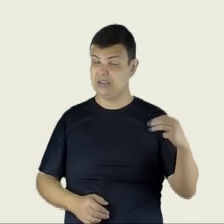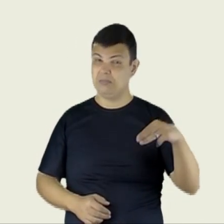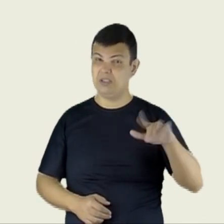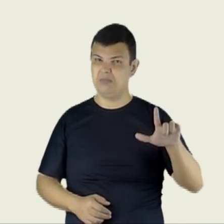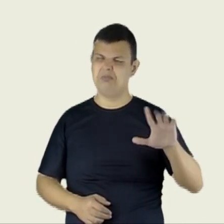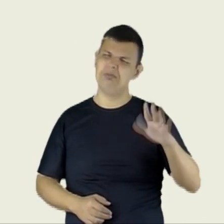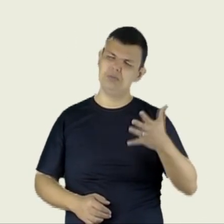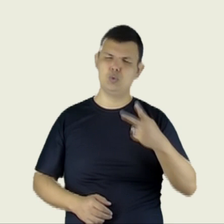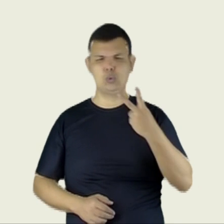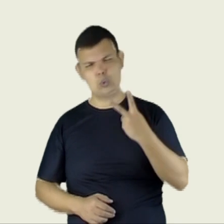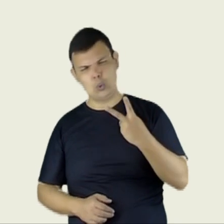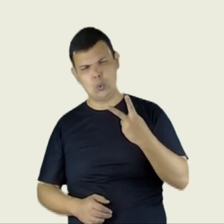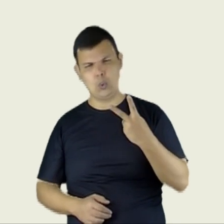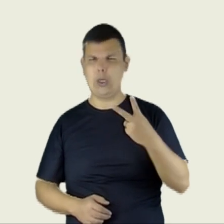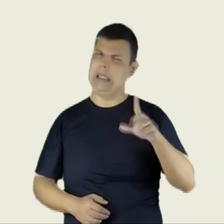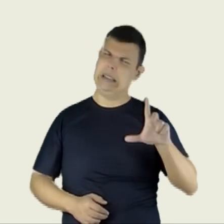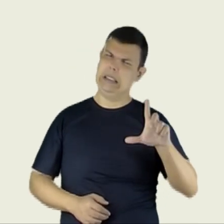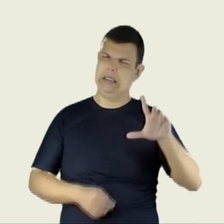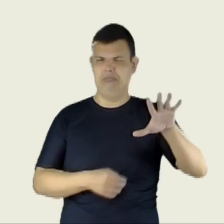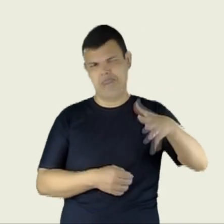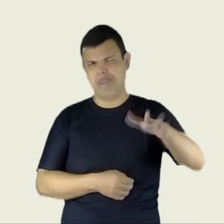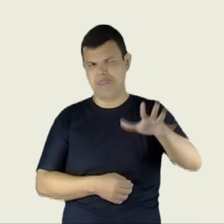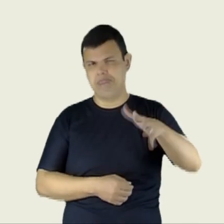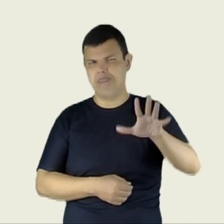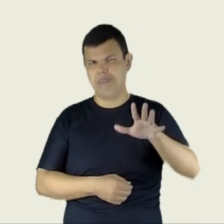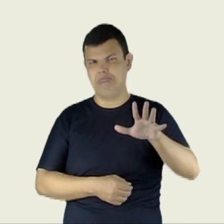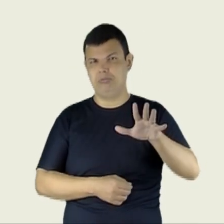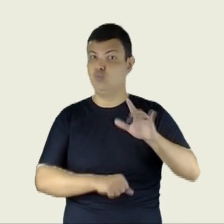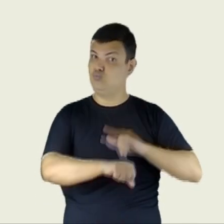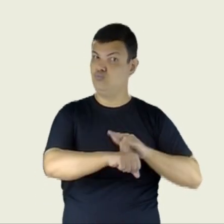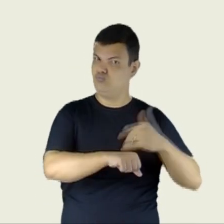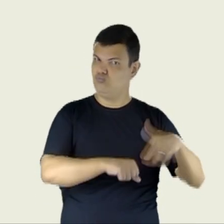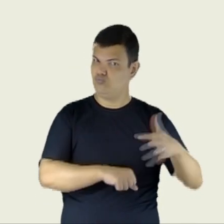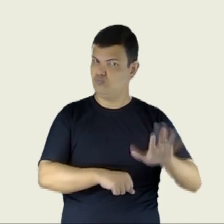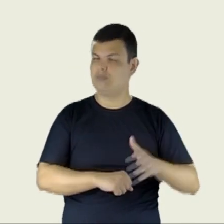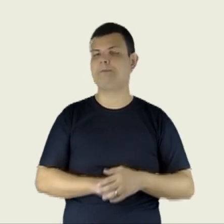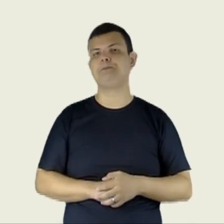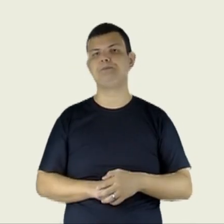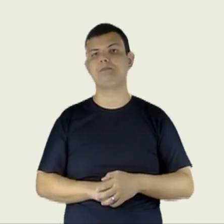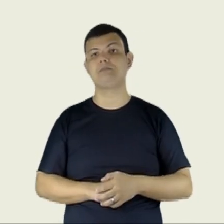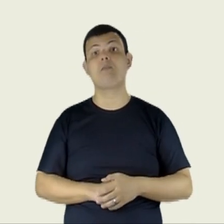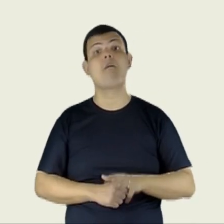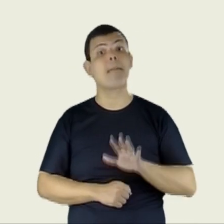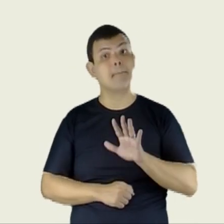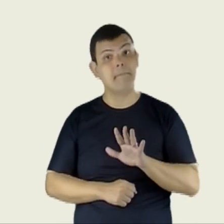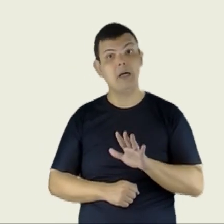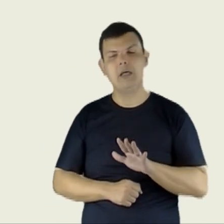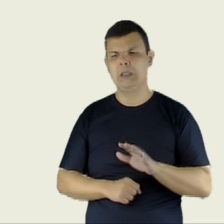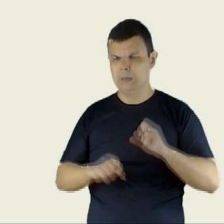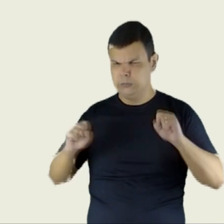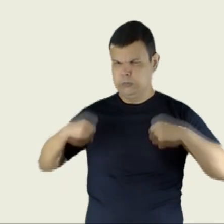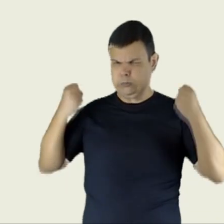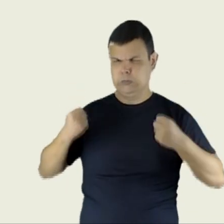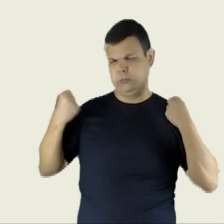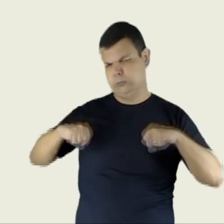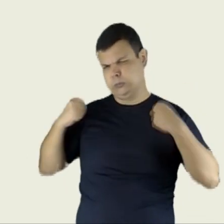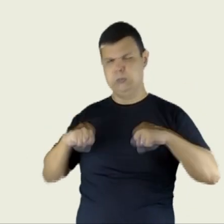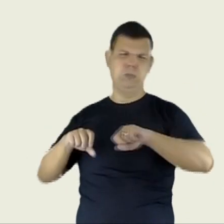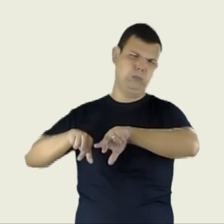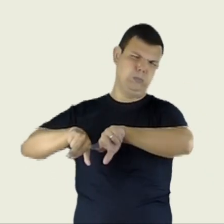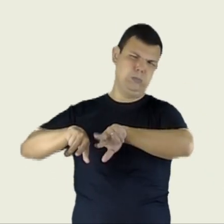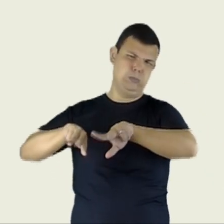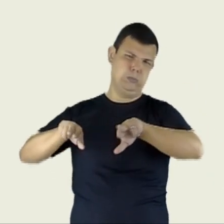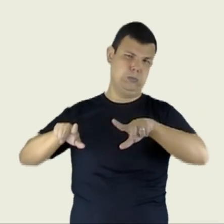2,3 litros, de urina. E se ele tiver atividade física prolongada, correr,